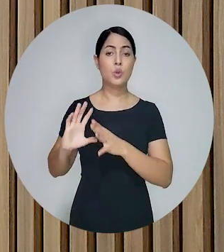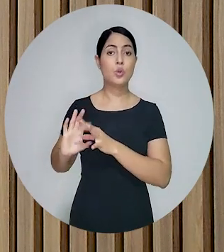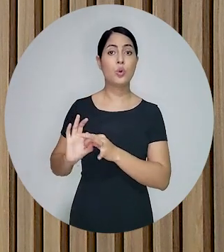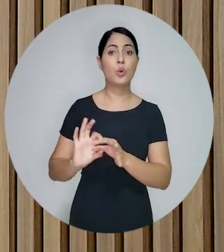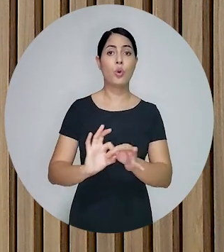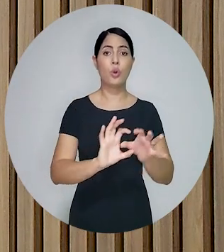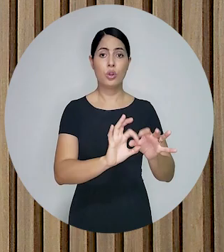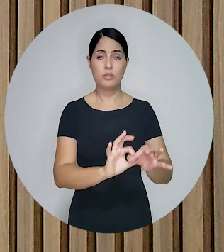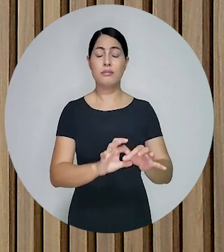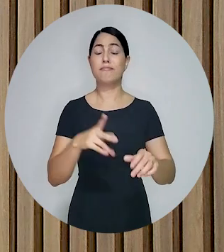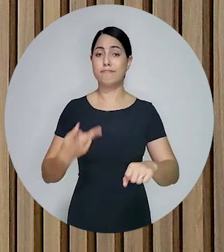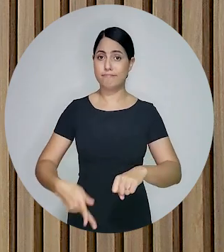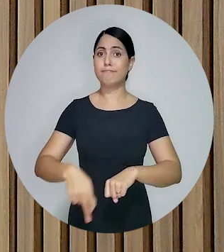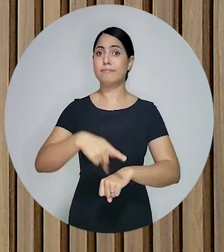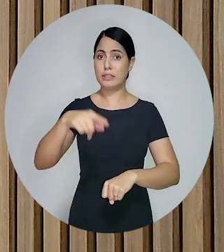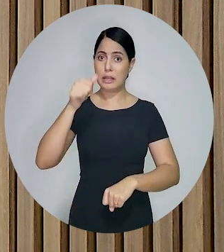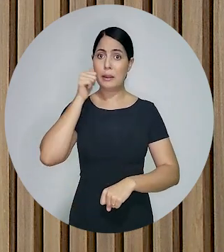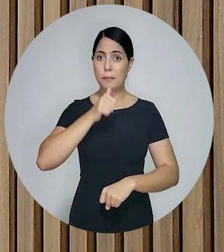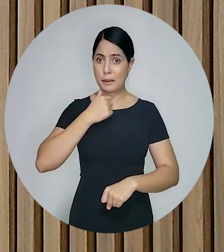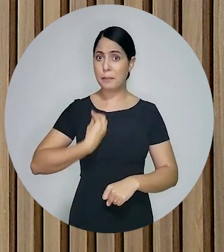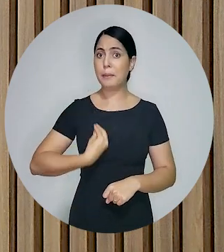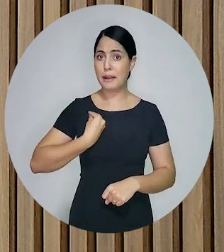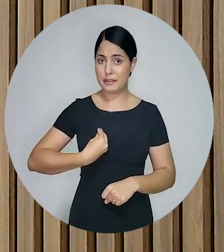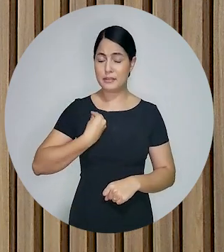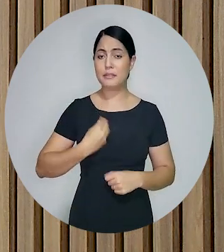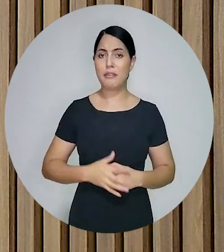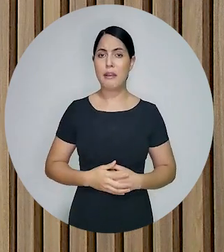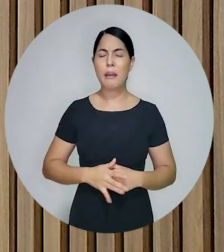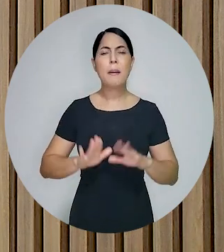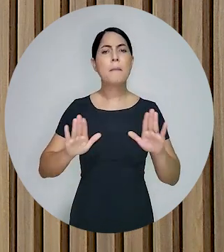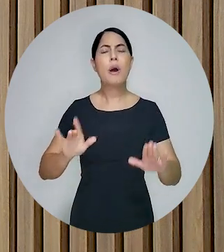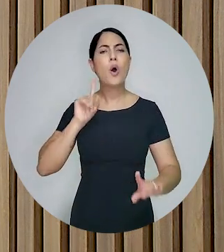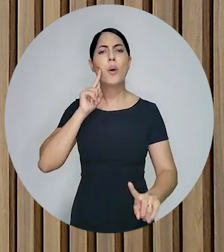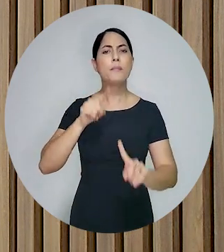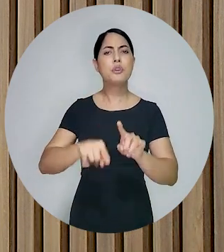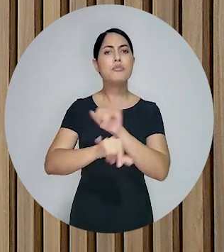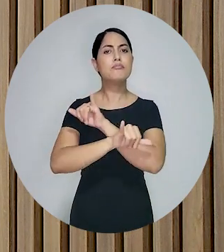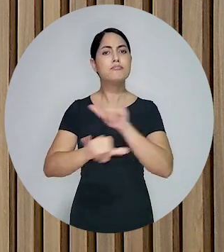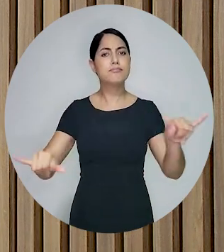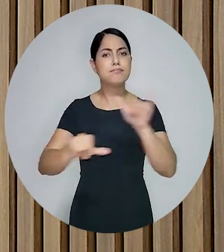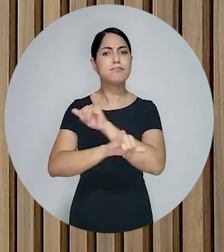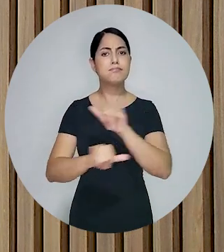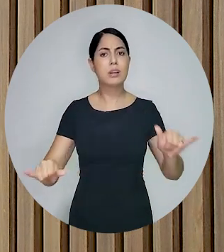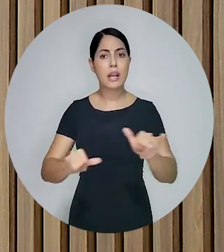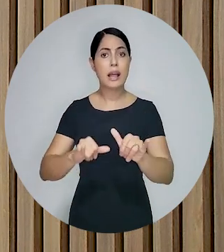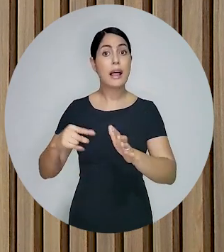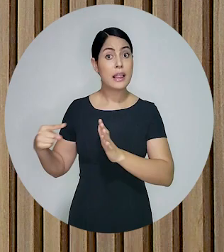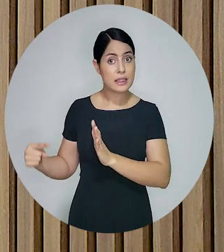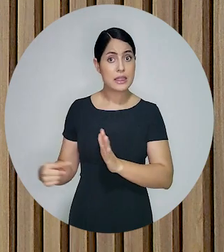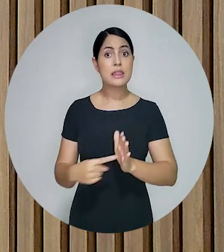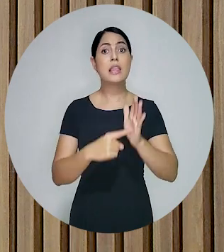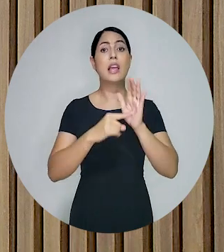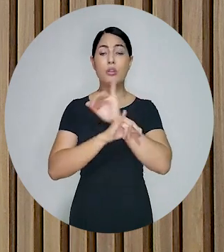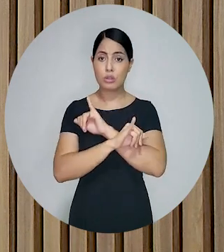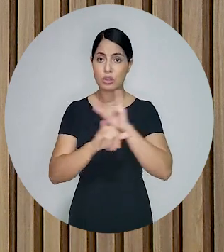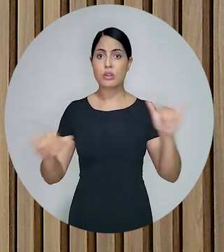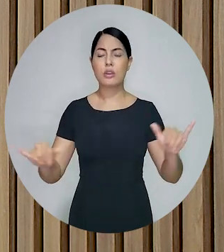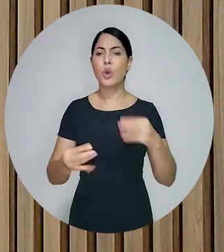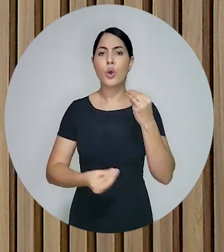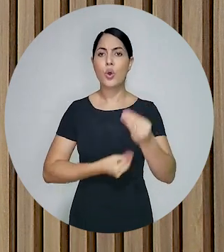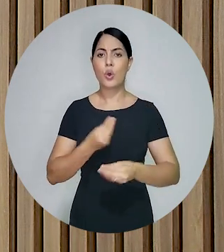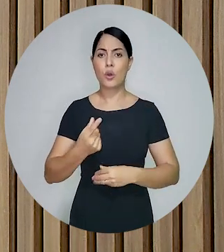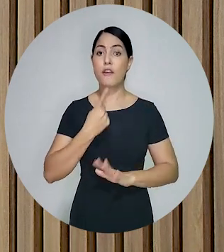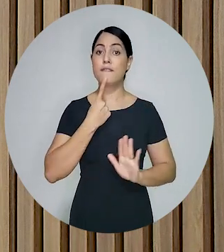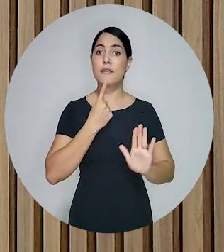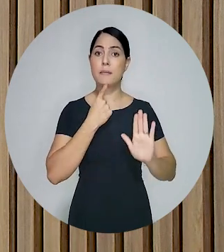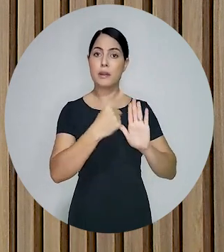lugar entre os países mais perigosos do mundo para mulheres. E o objetivo dessa campanha é divulgar um instrumento